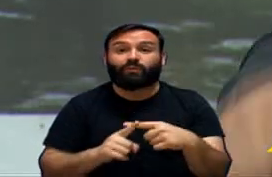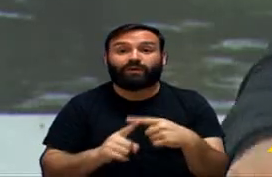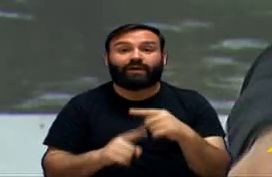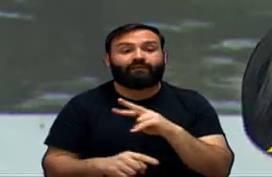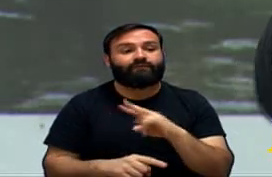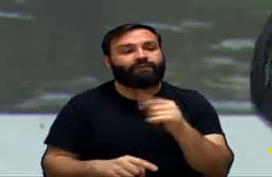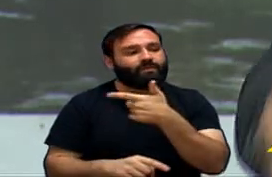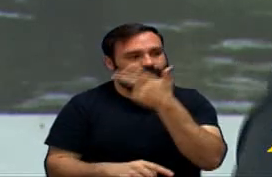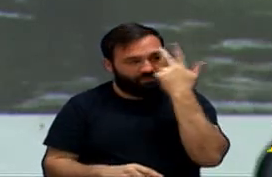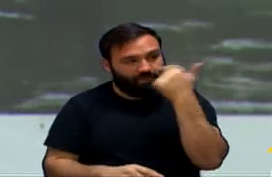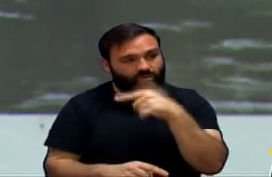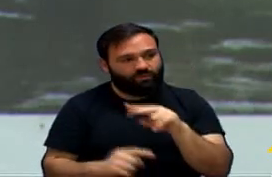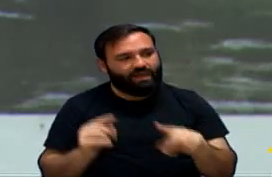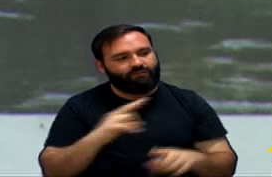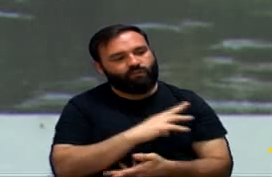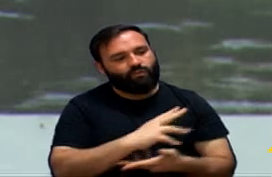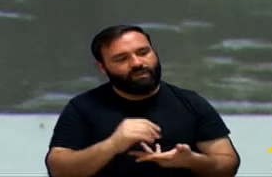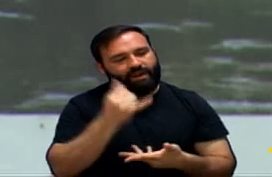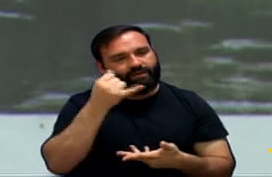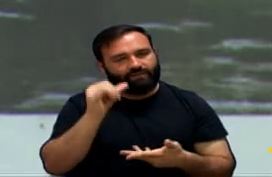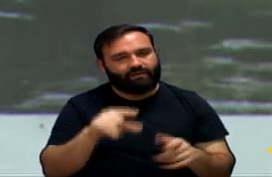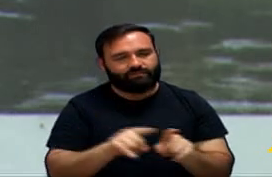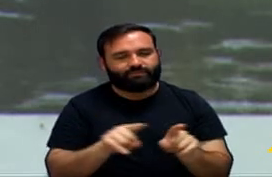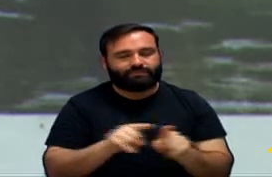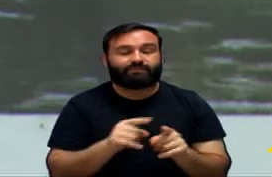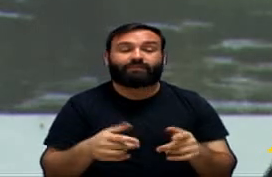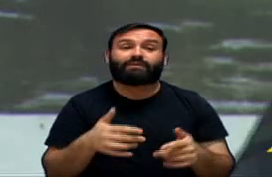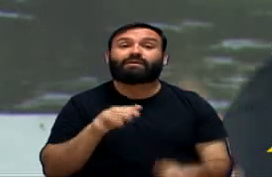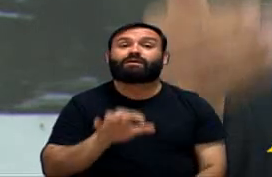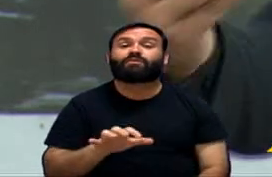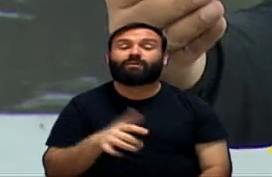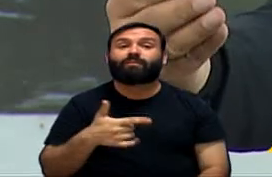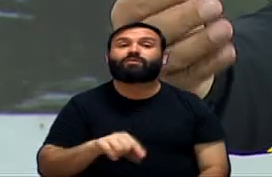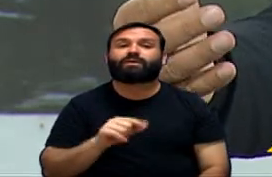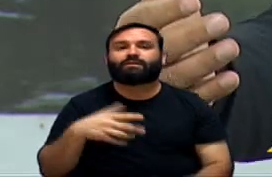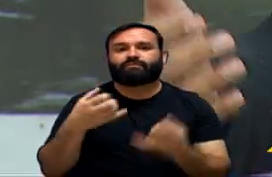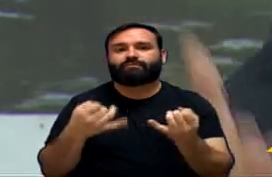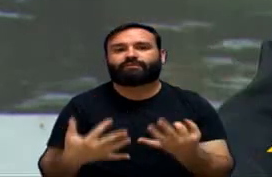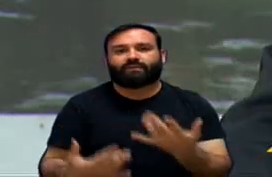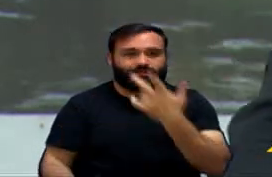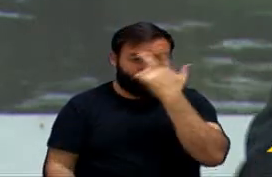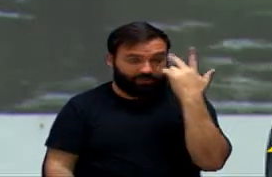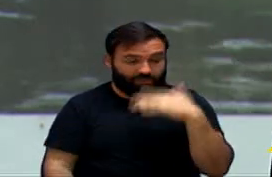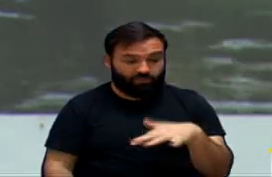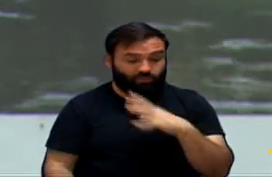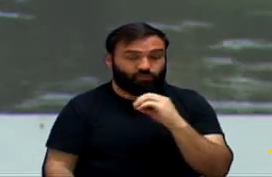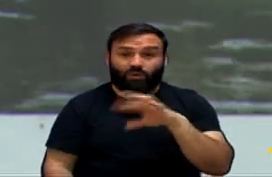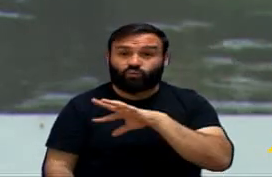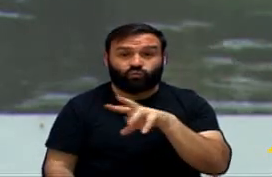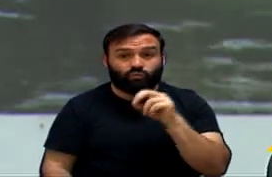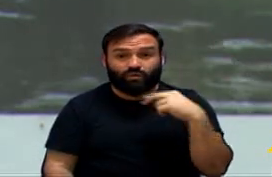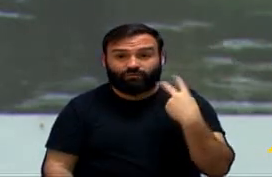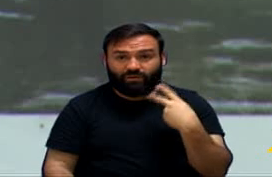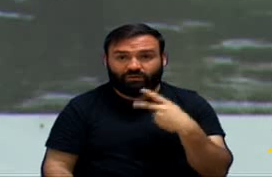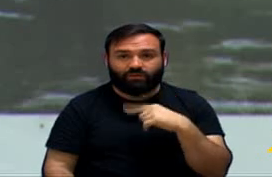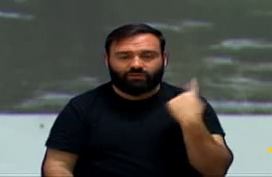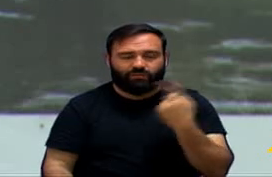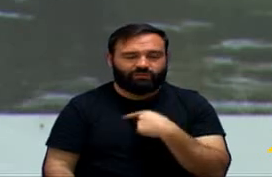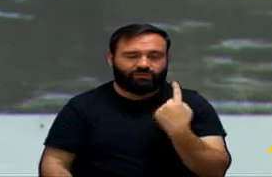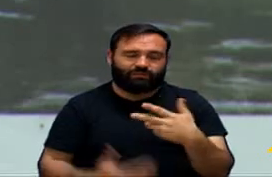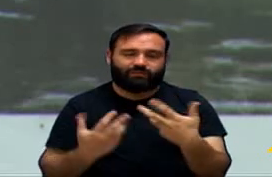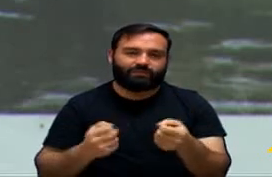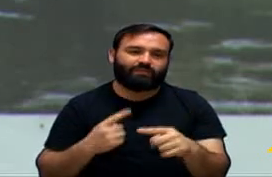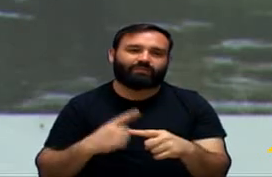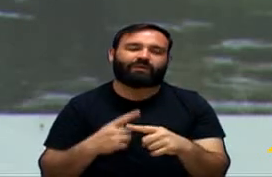servir de exemplo para resolver esse esse problema na cidade de Sorocaba e isso é explicando pro cidadão todos nós vereadores aqui nós abraçamos essa